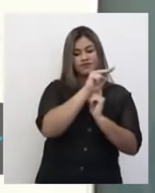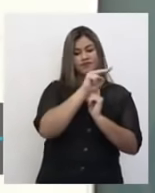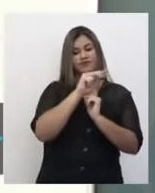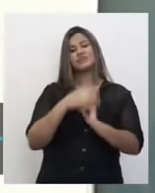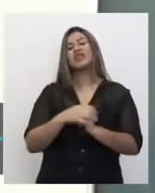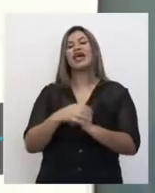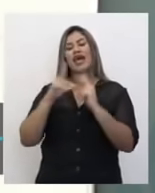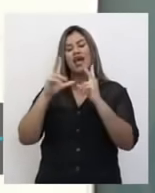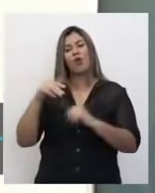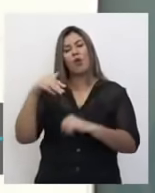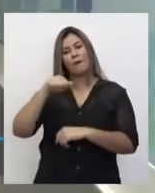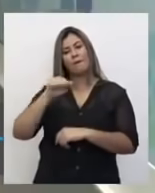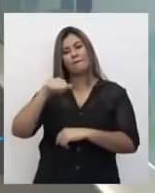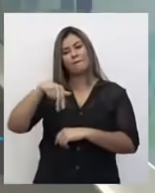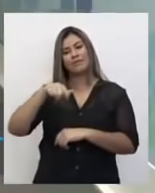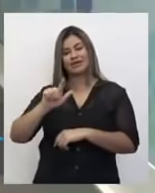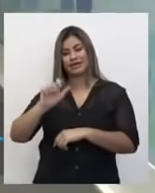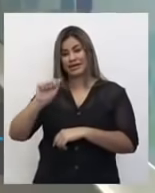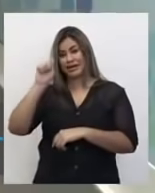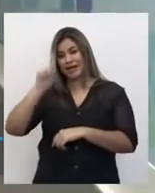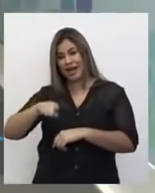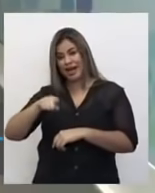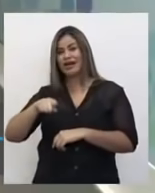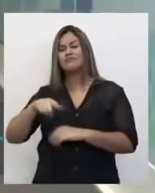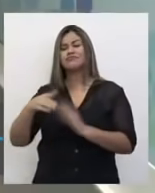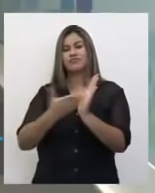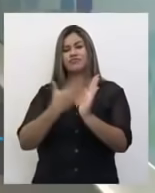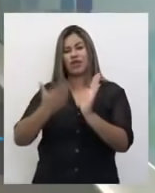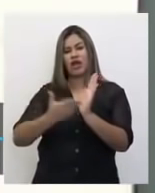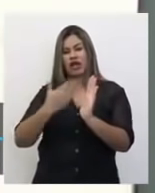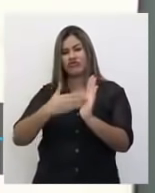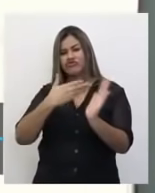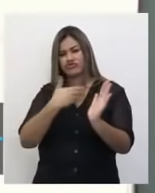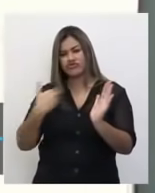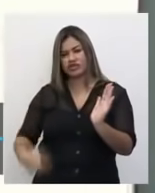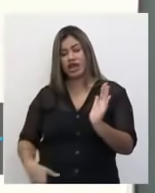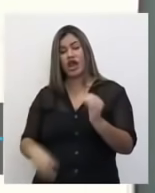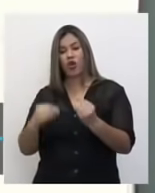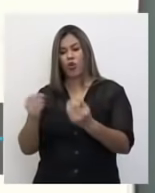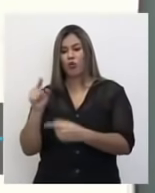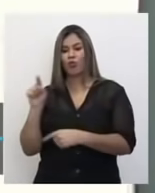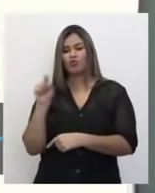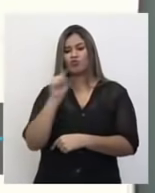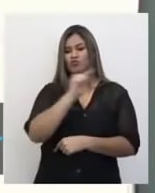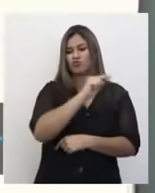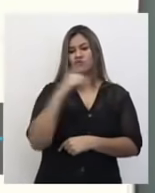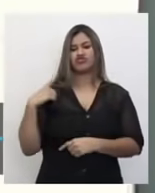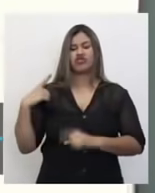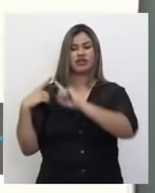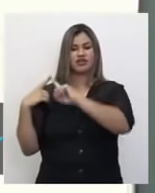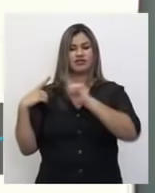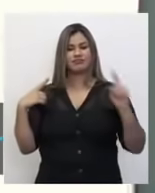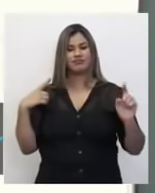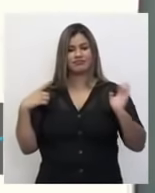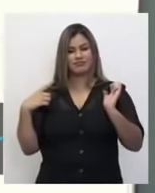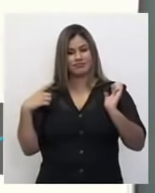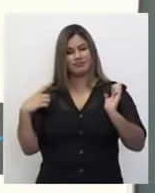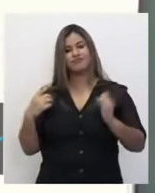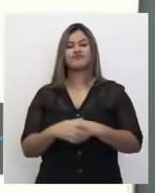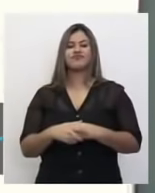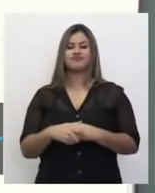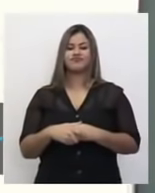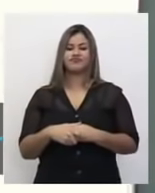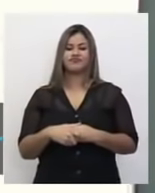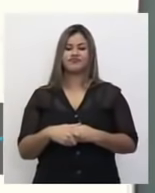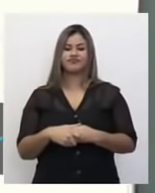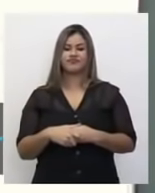mangá, que a gente lê ao contrário, e o número decimal é uma HQ. É a mesma ideia, só que no mangá você não vai